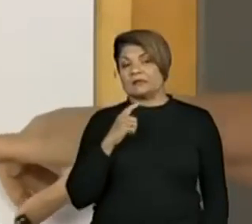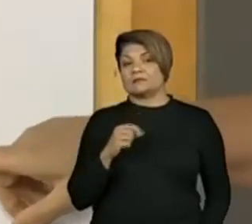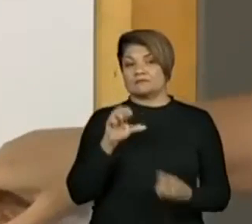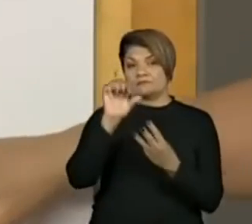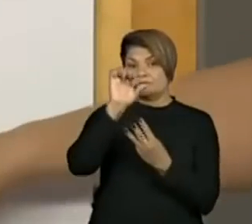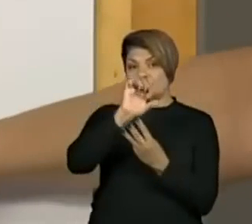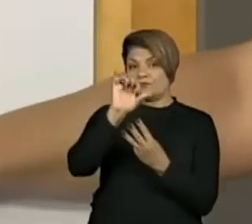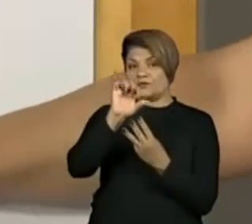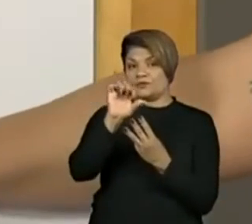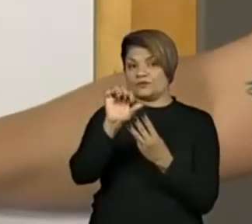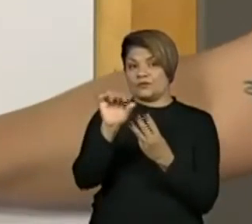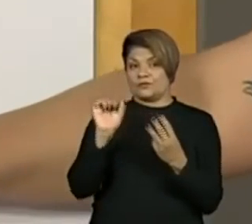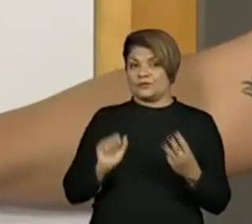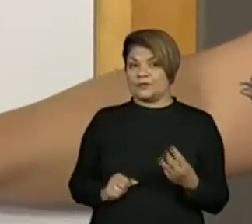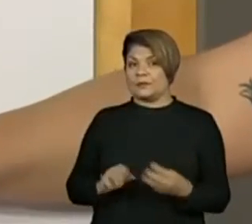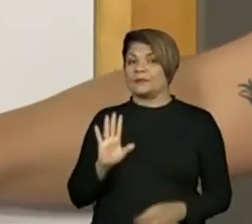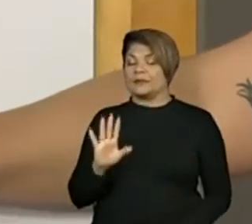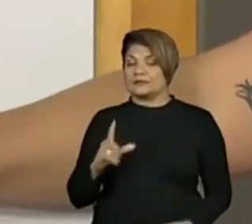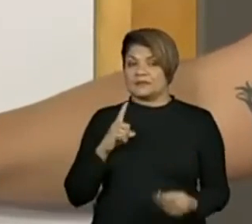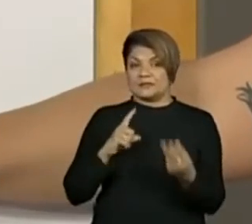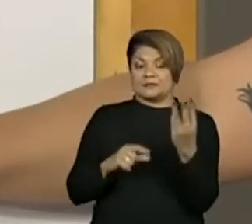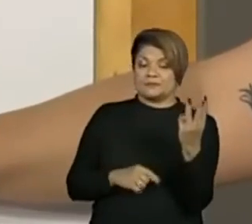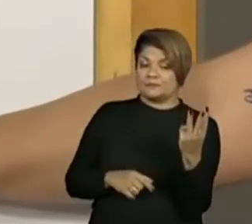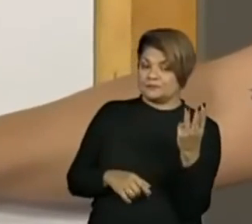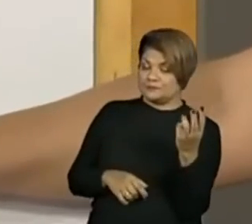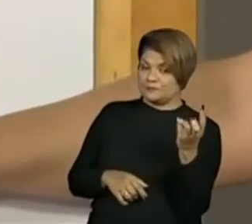9, só que a gente tem o 9 em